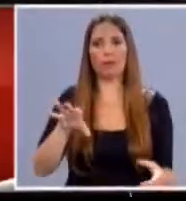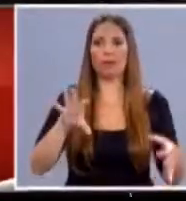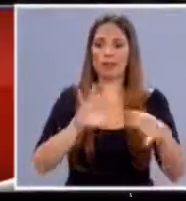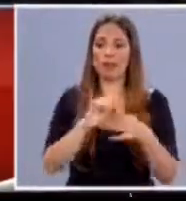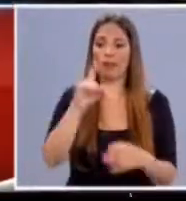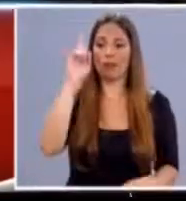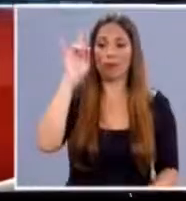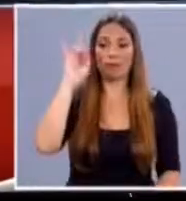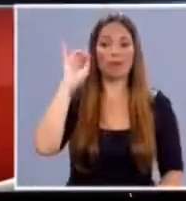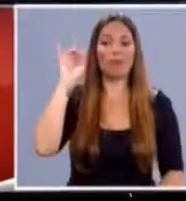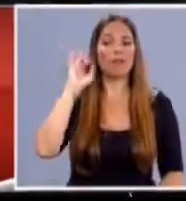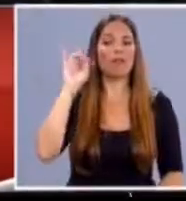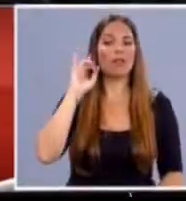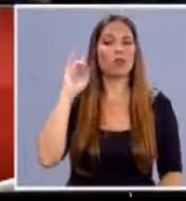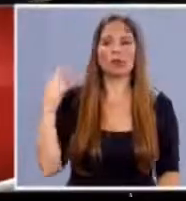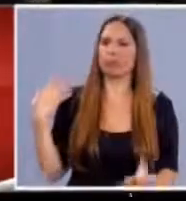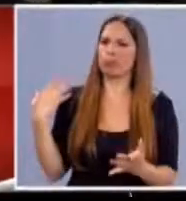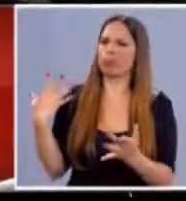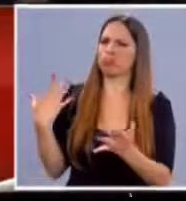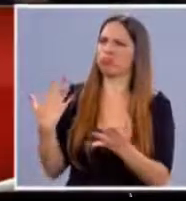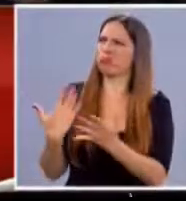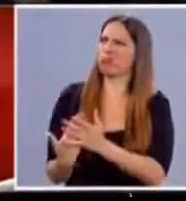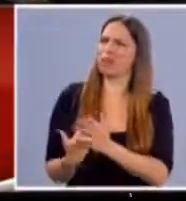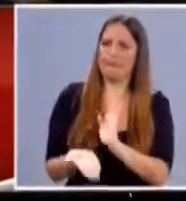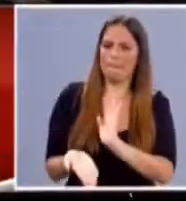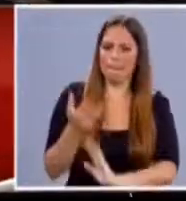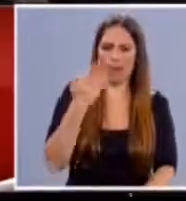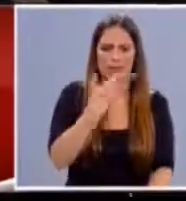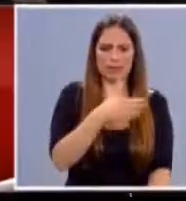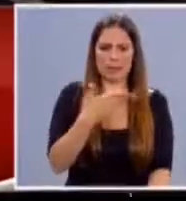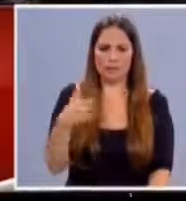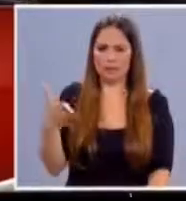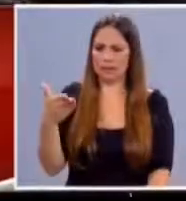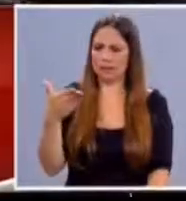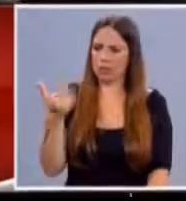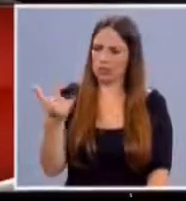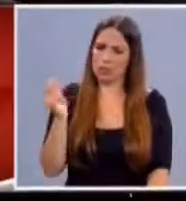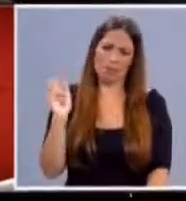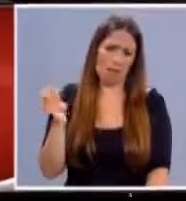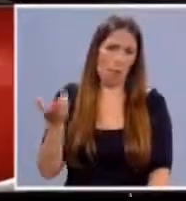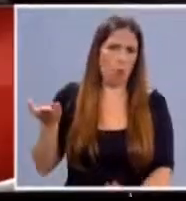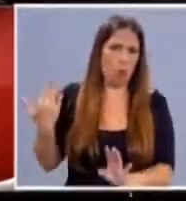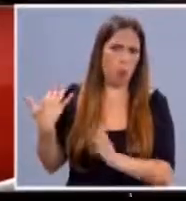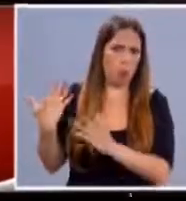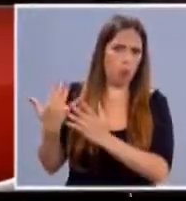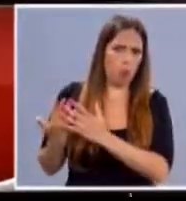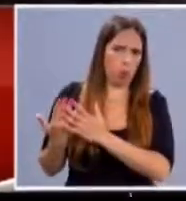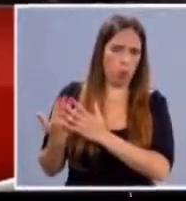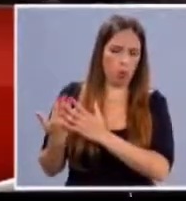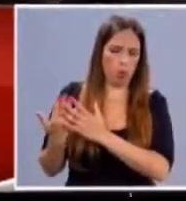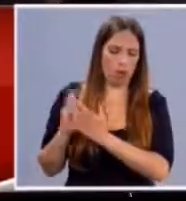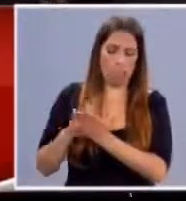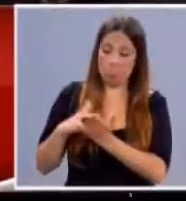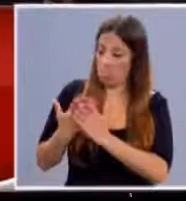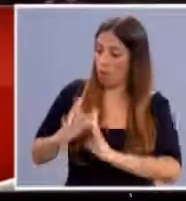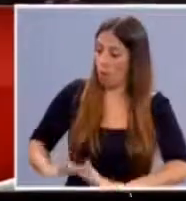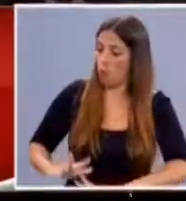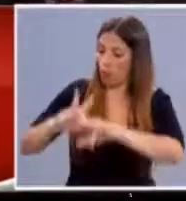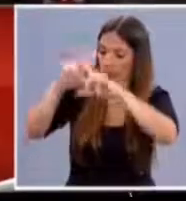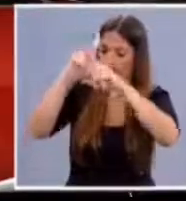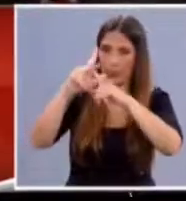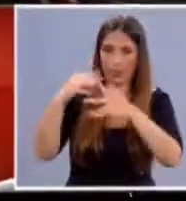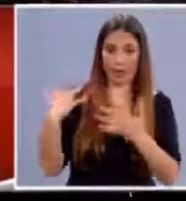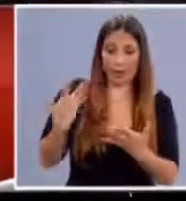longo de mais de 112 anos, foram capazes de sempre desenvolver, que nos trouxeram até hoje, nos trouxeram até um momento que,